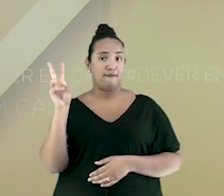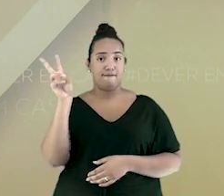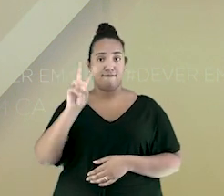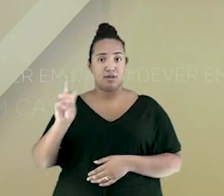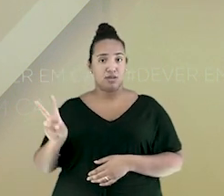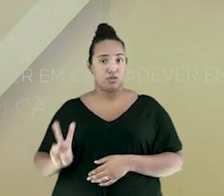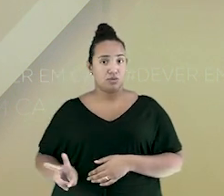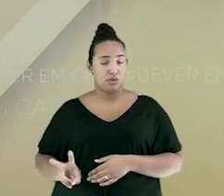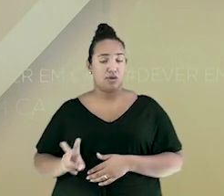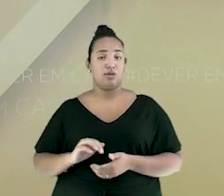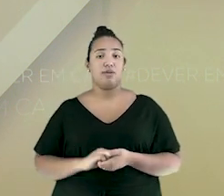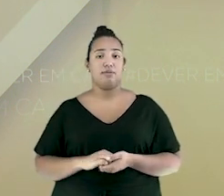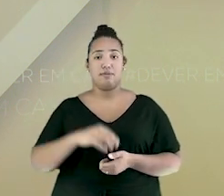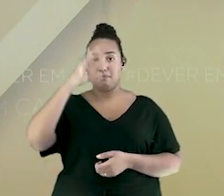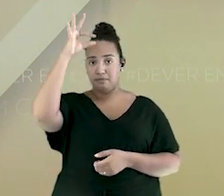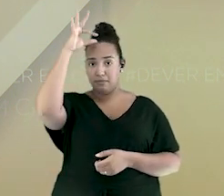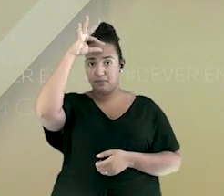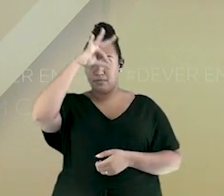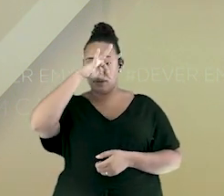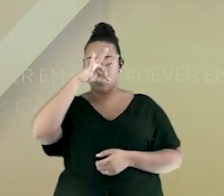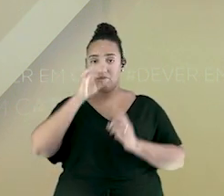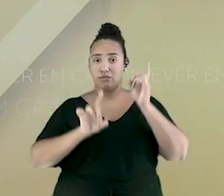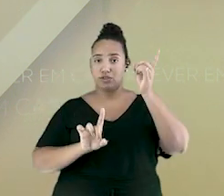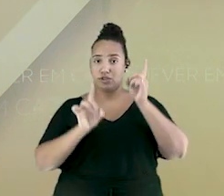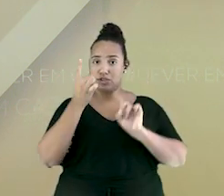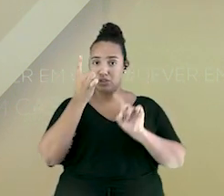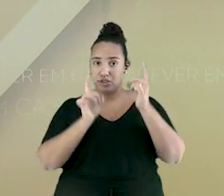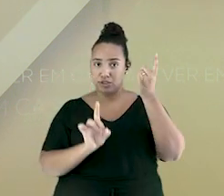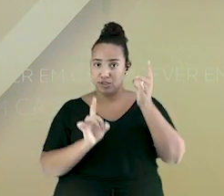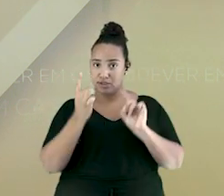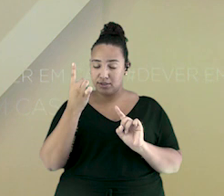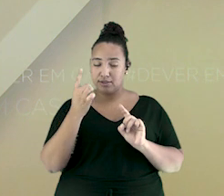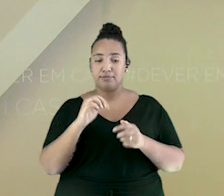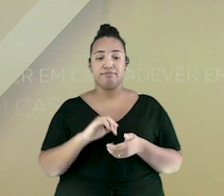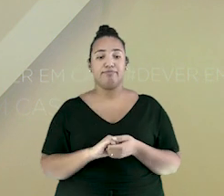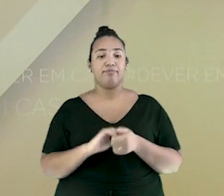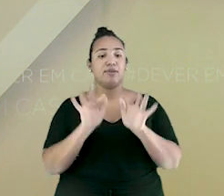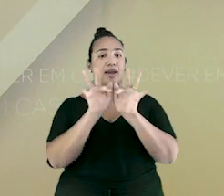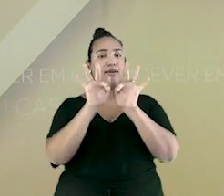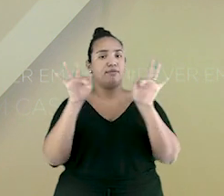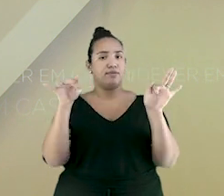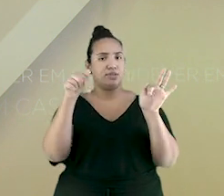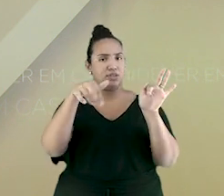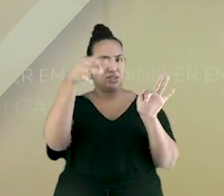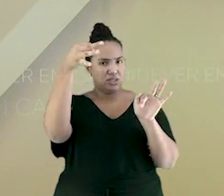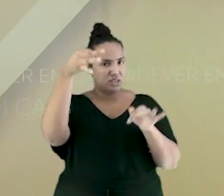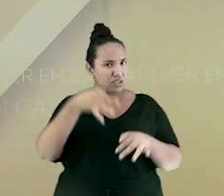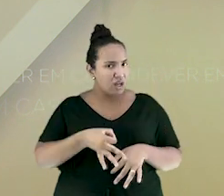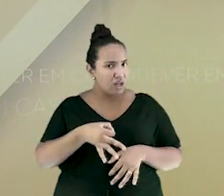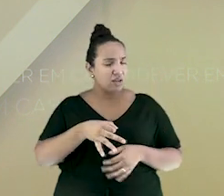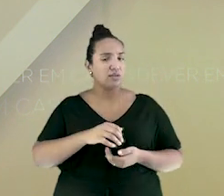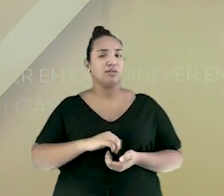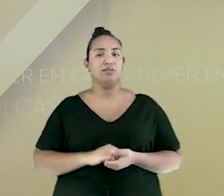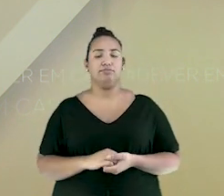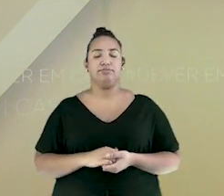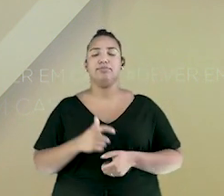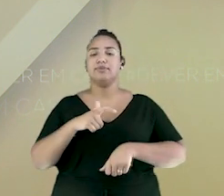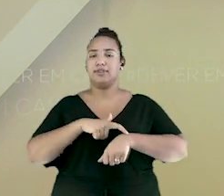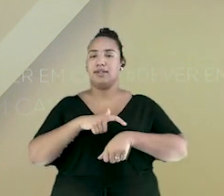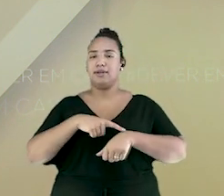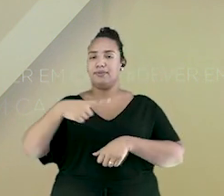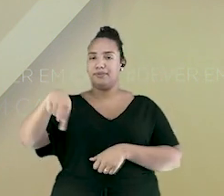com Uruguai, Venezuela, Peru e Chile. A afirmação acima